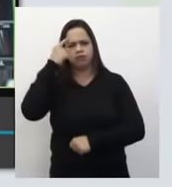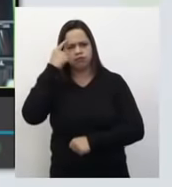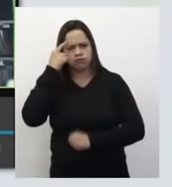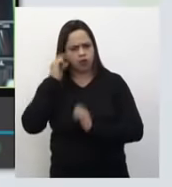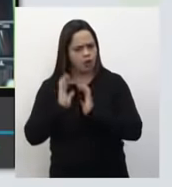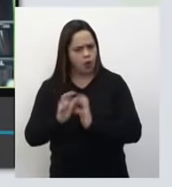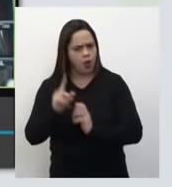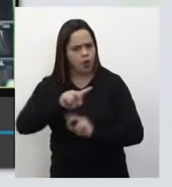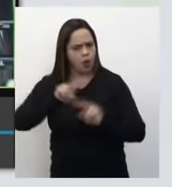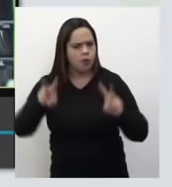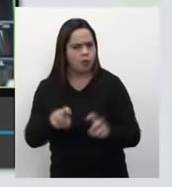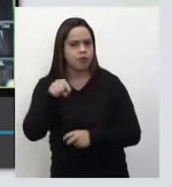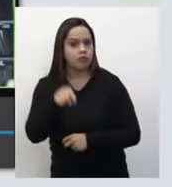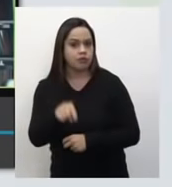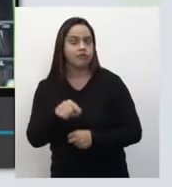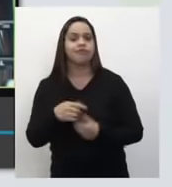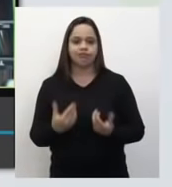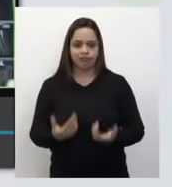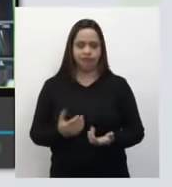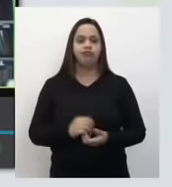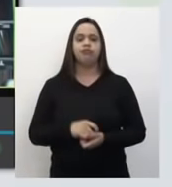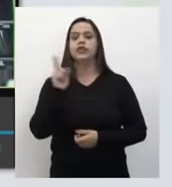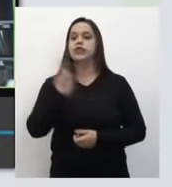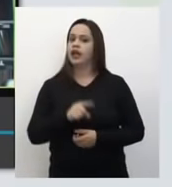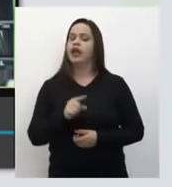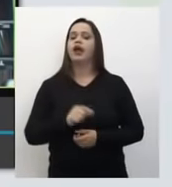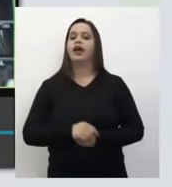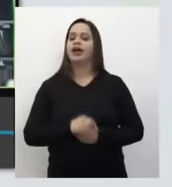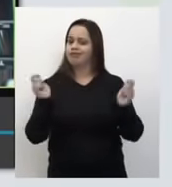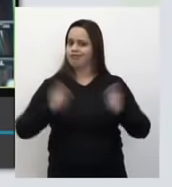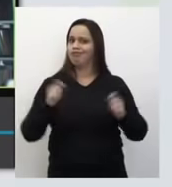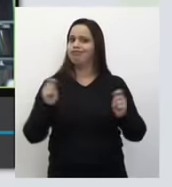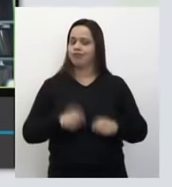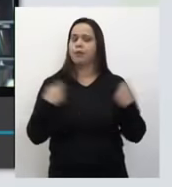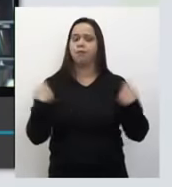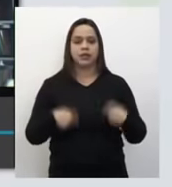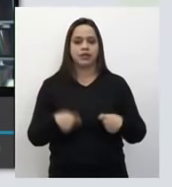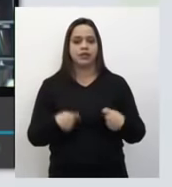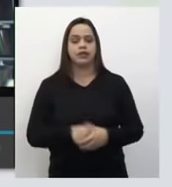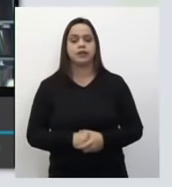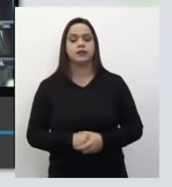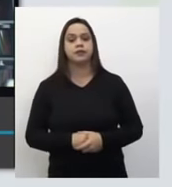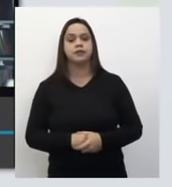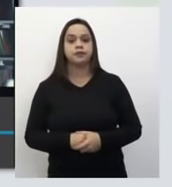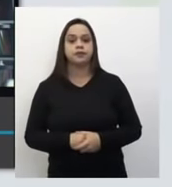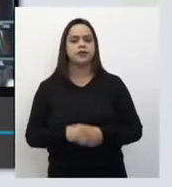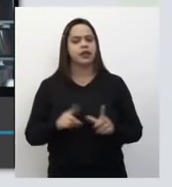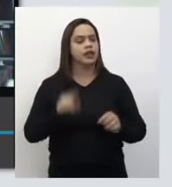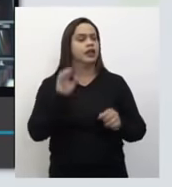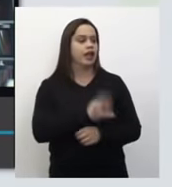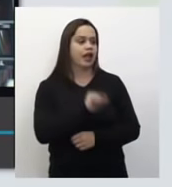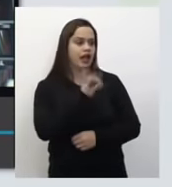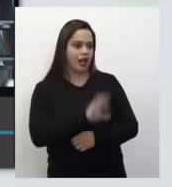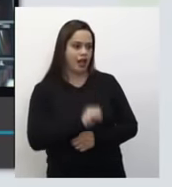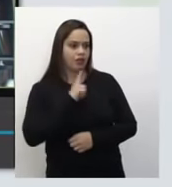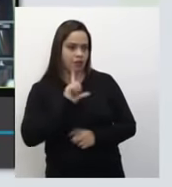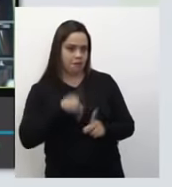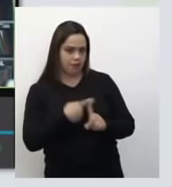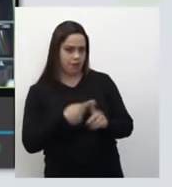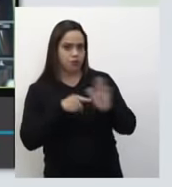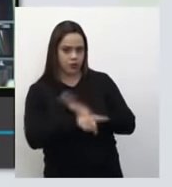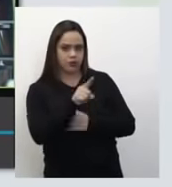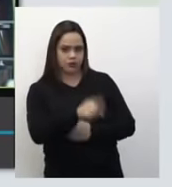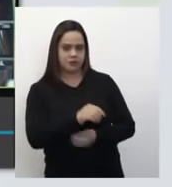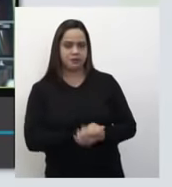né? E isso é muito necessário. E, Caio, eu tenho mais uma pergunta para